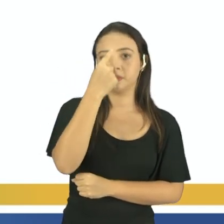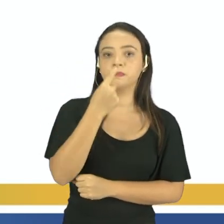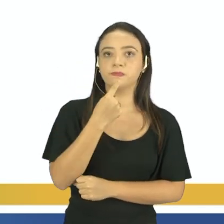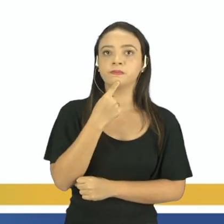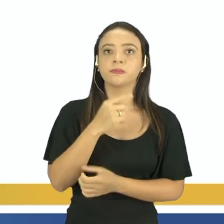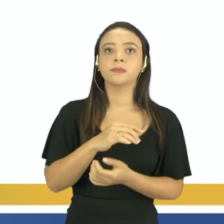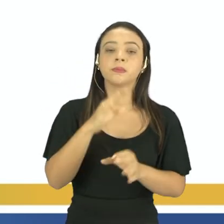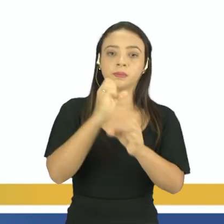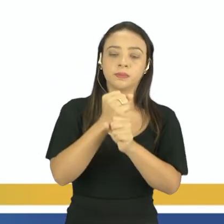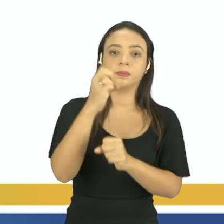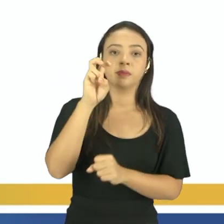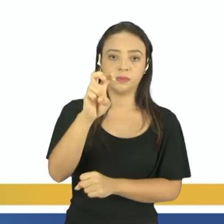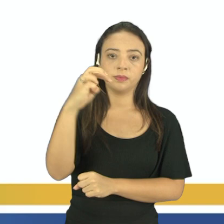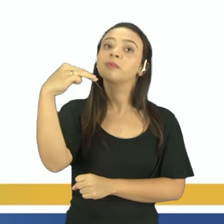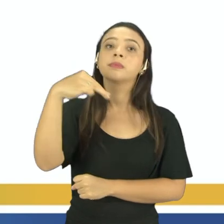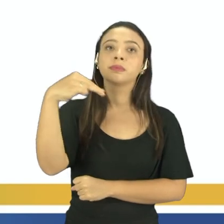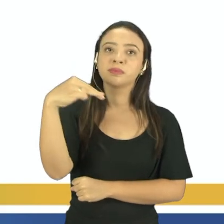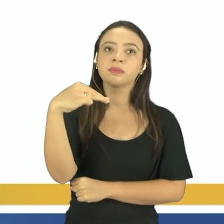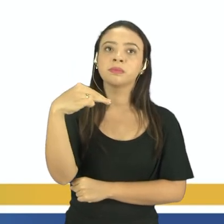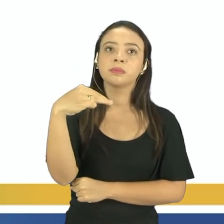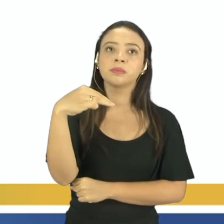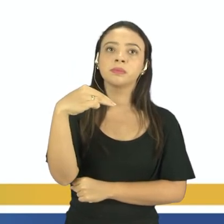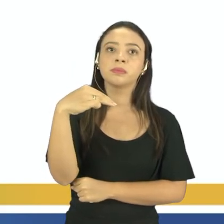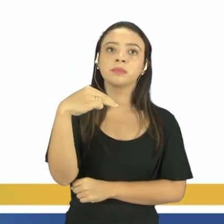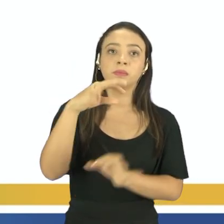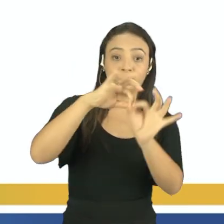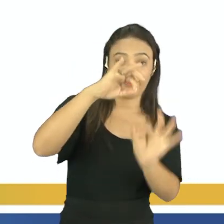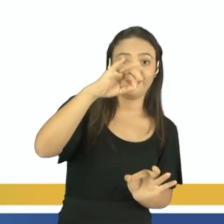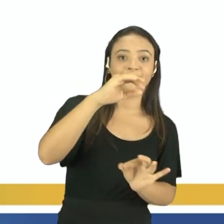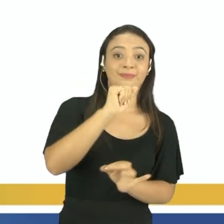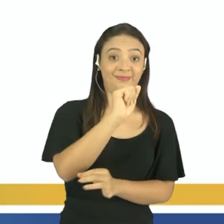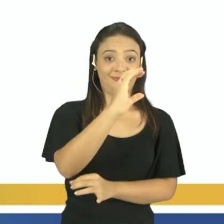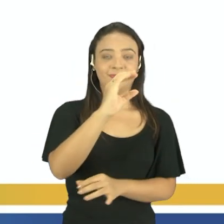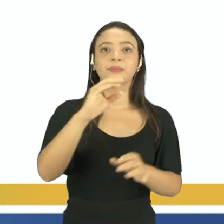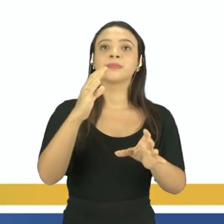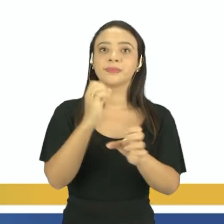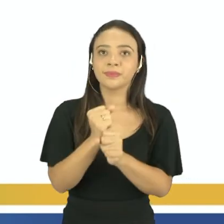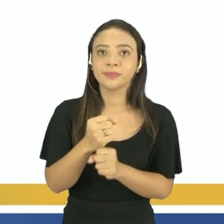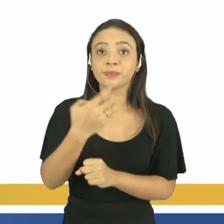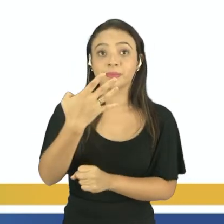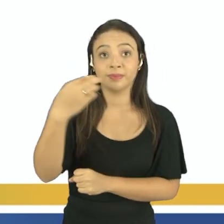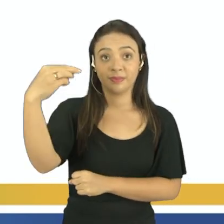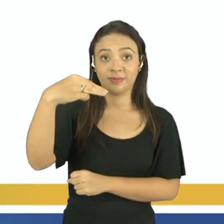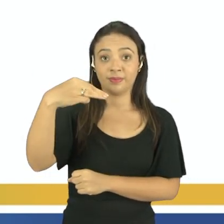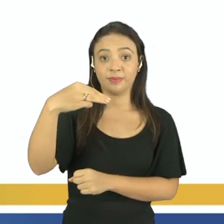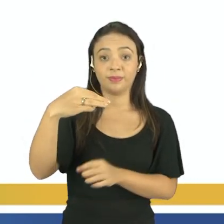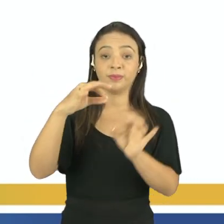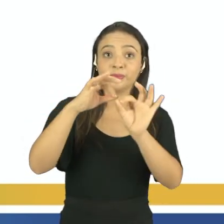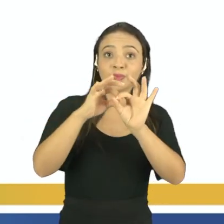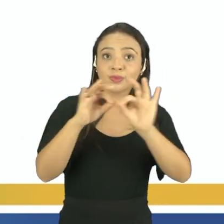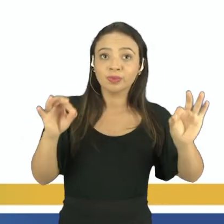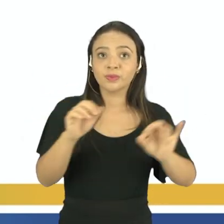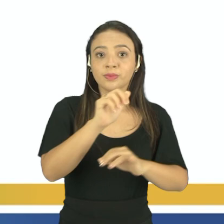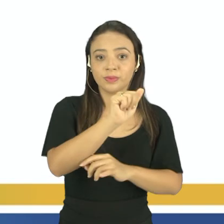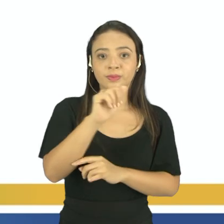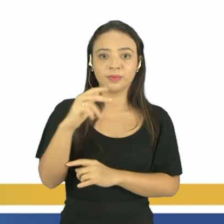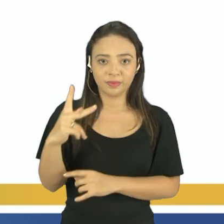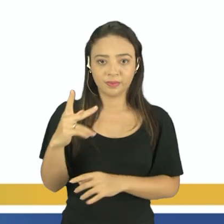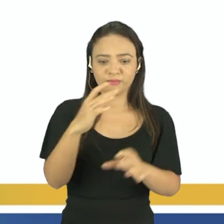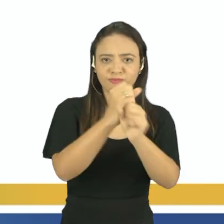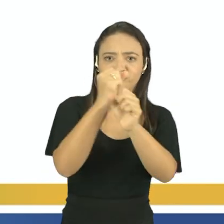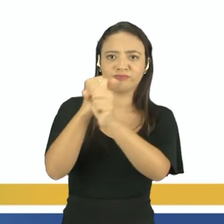figura, mais 5 metros, né, lá do lado AC, mais 4 metros do lado AP. Somando tudo isso, então, nós